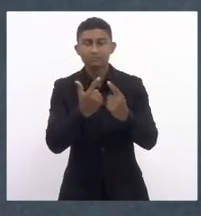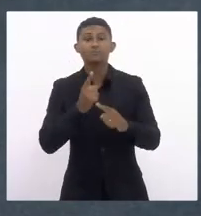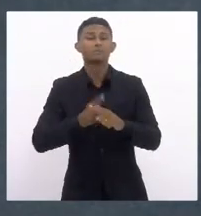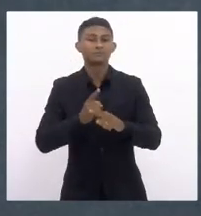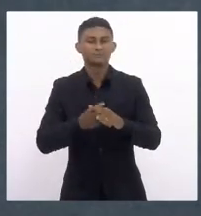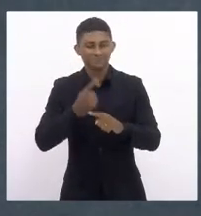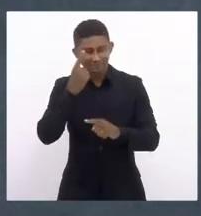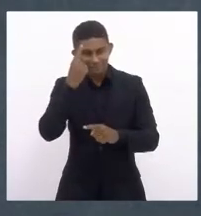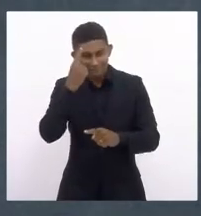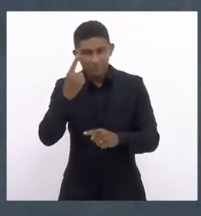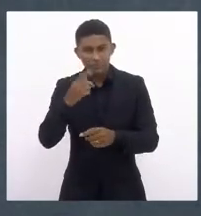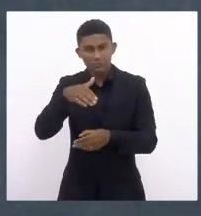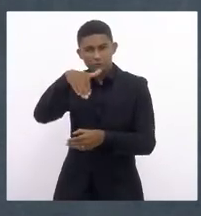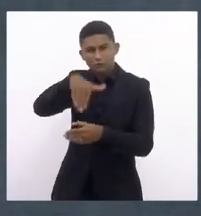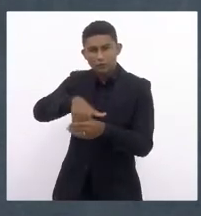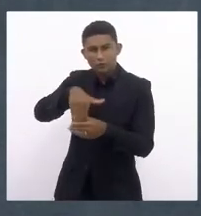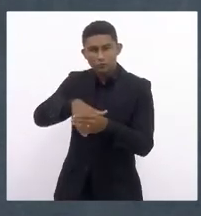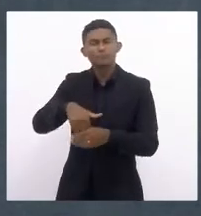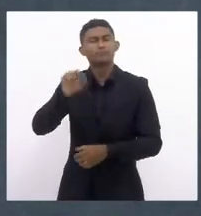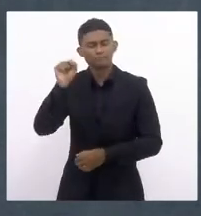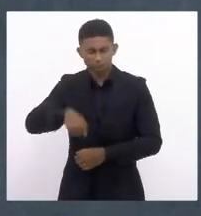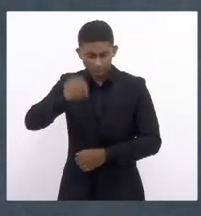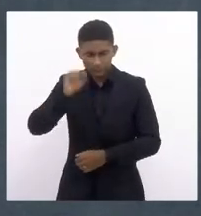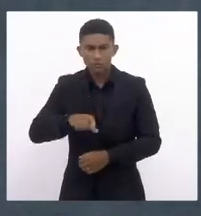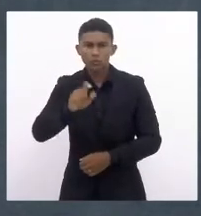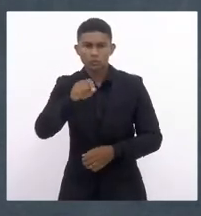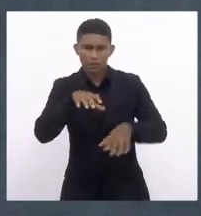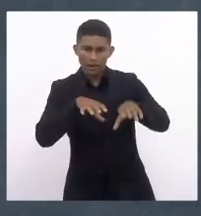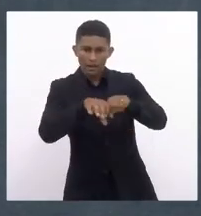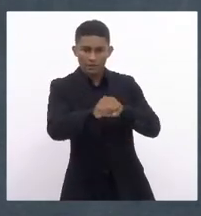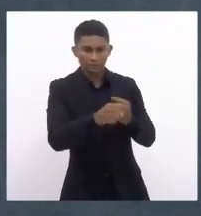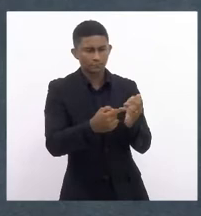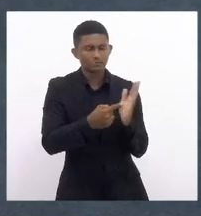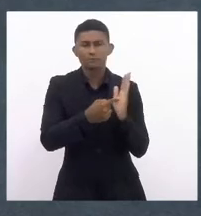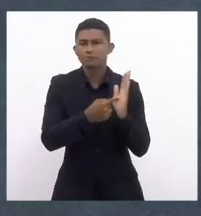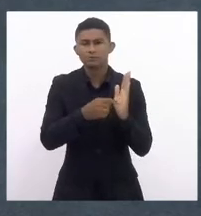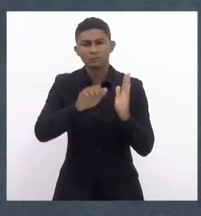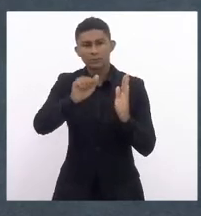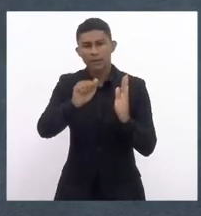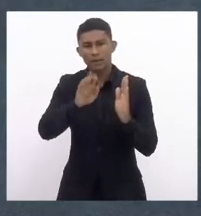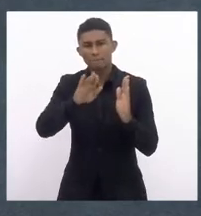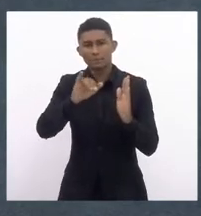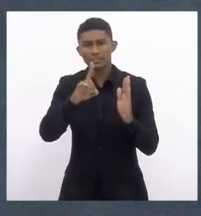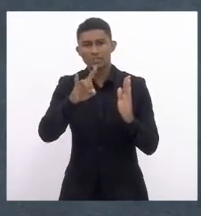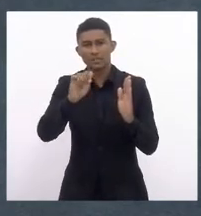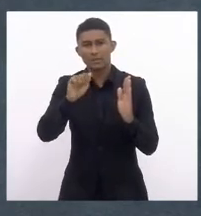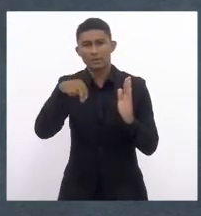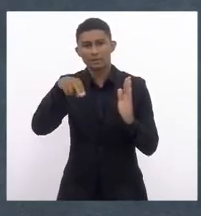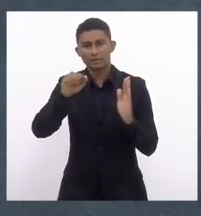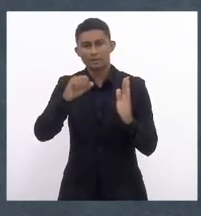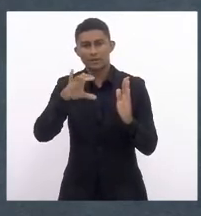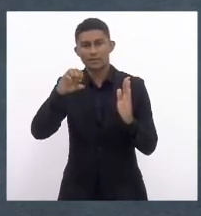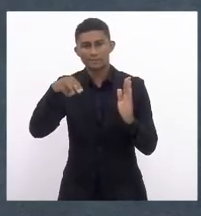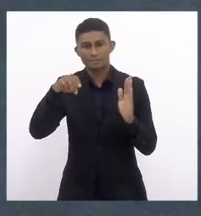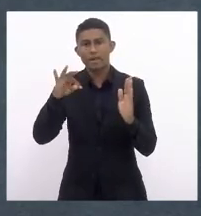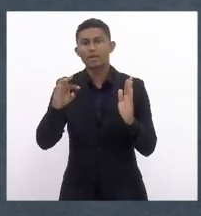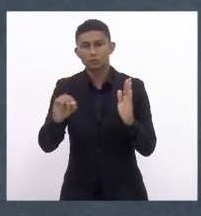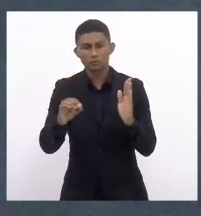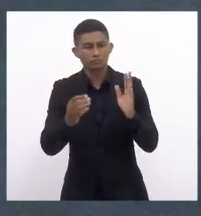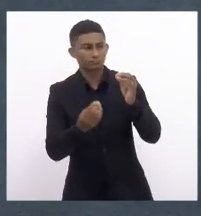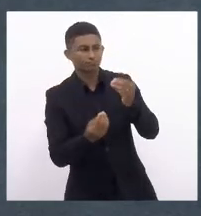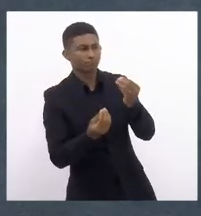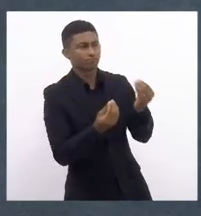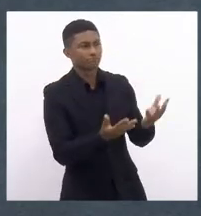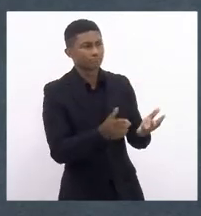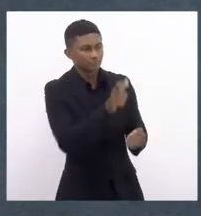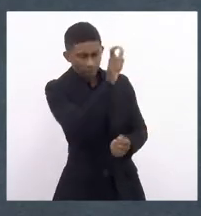votado favorável ao diploma Abdias do Nascimento ao cantor, compositor e produtor